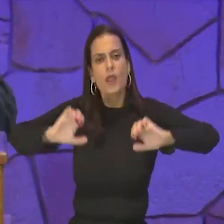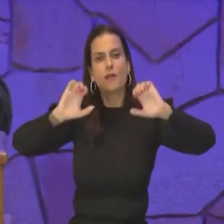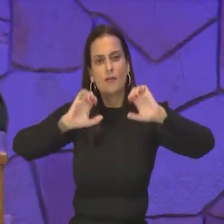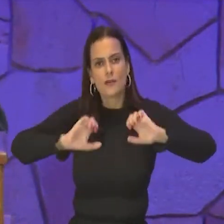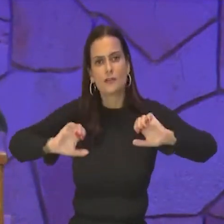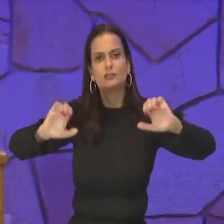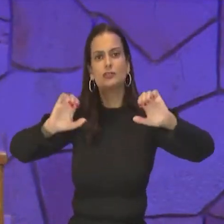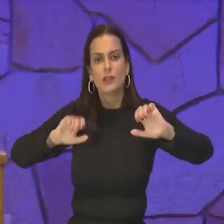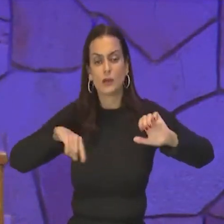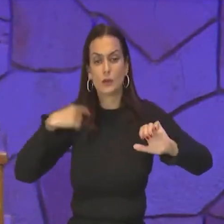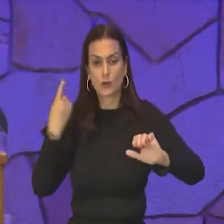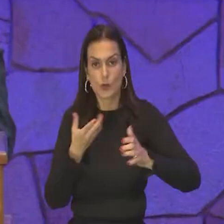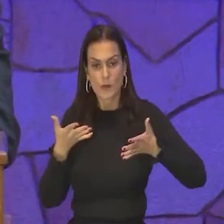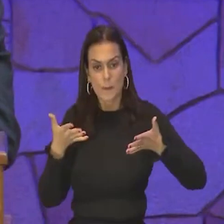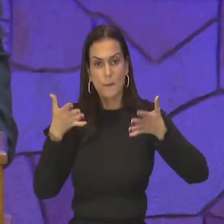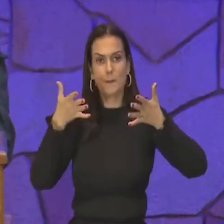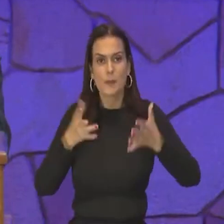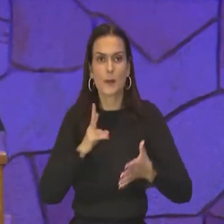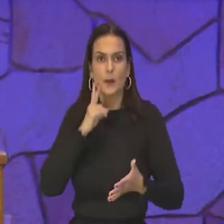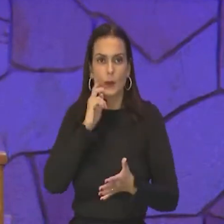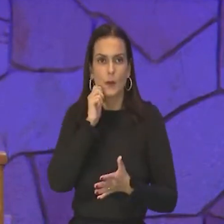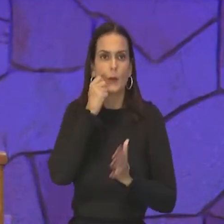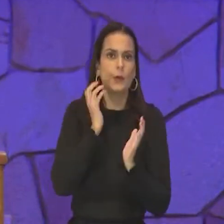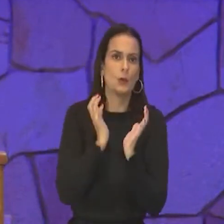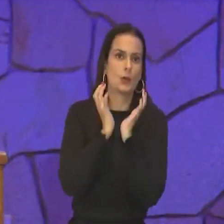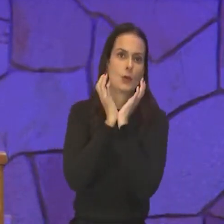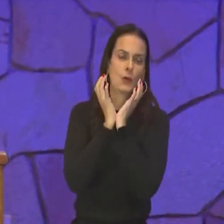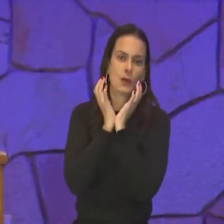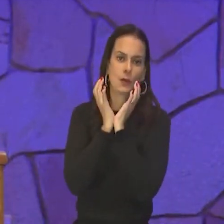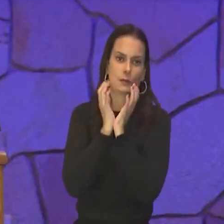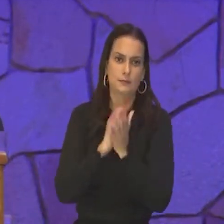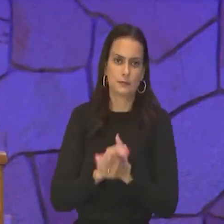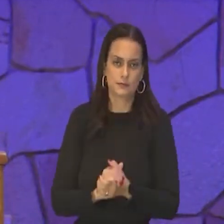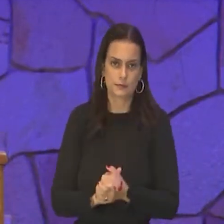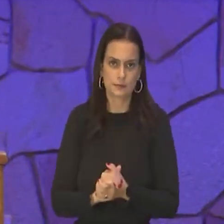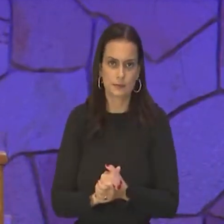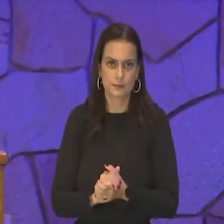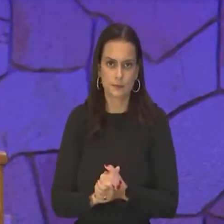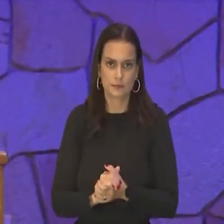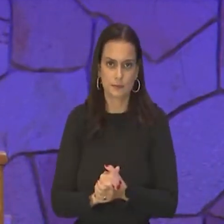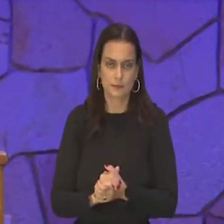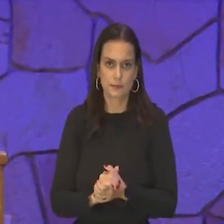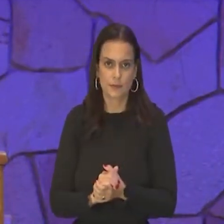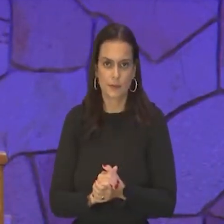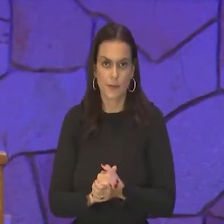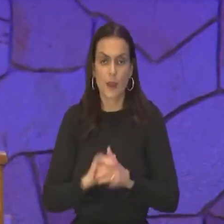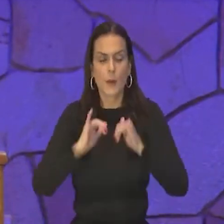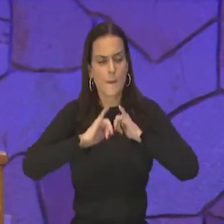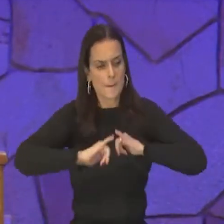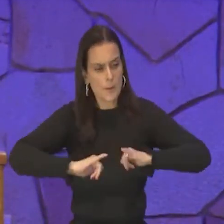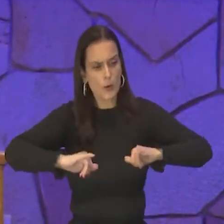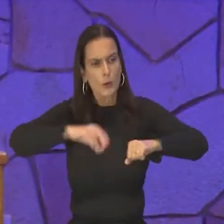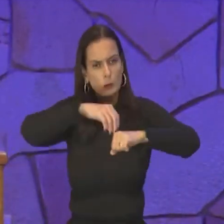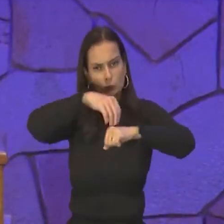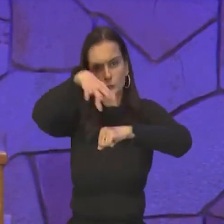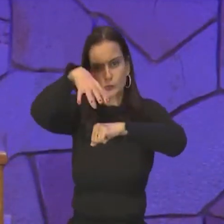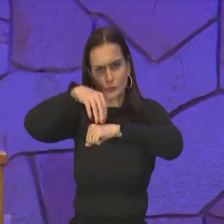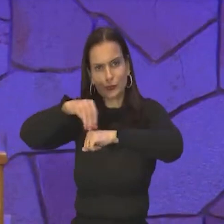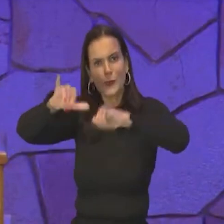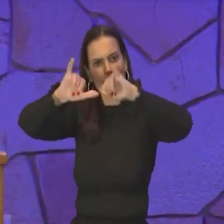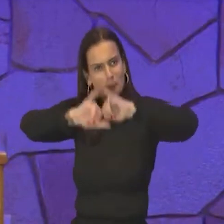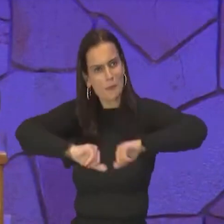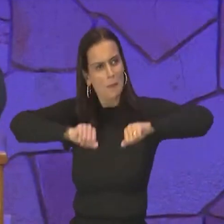nós participamos da ceia do Senhor. O seu fim de proclamação, de